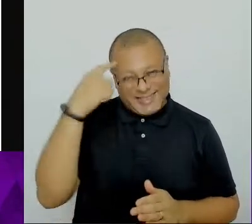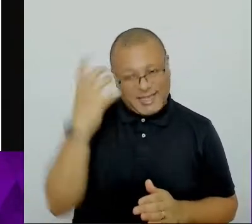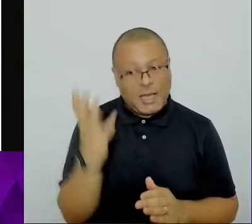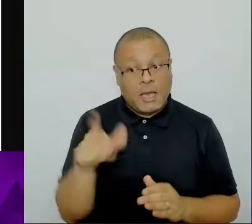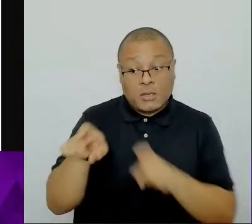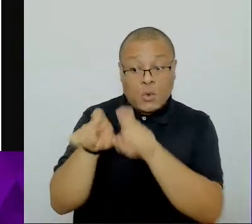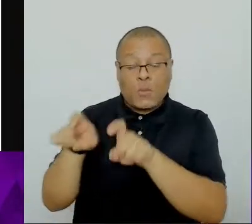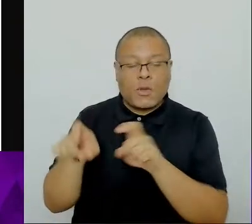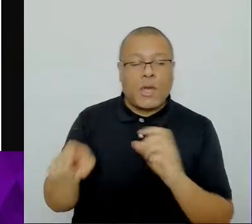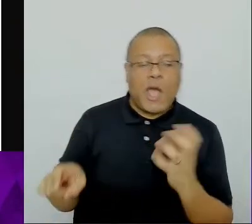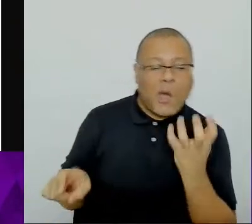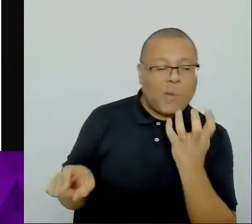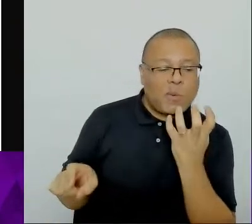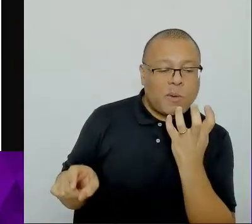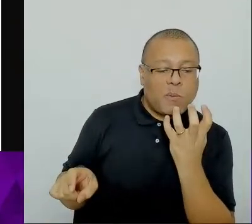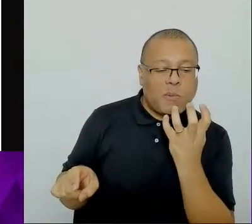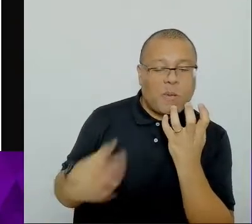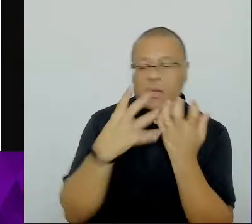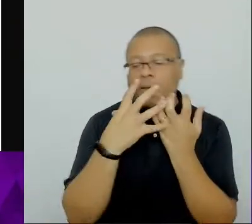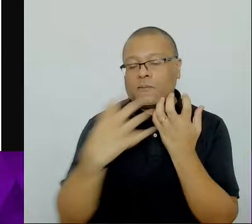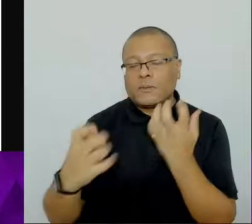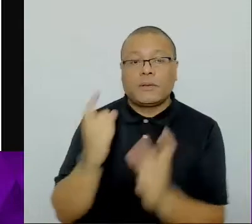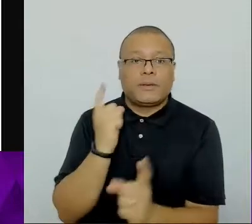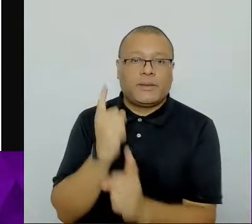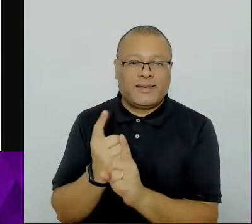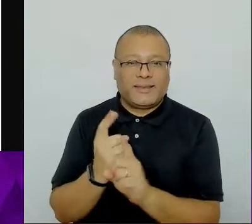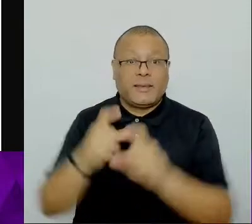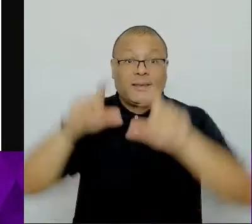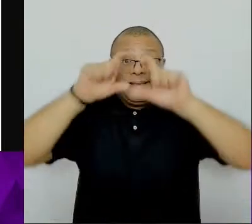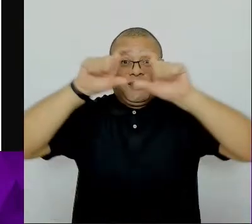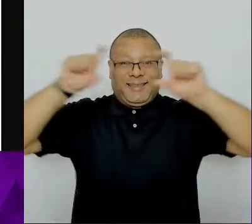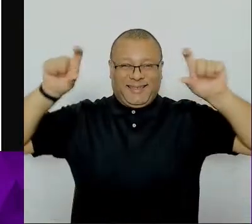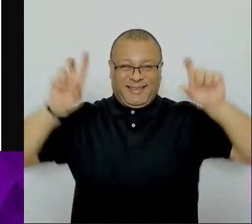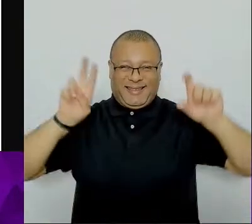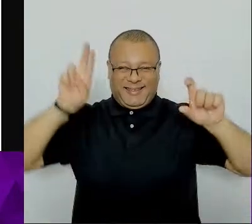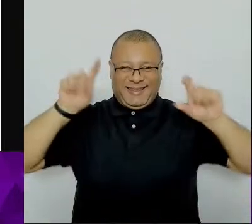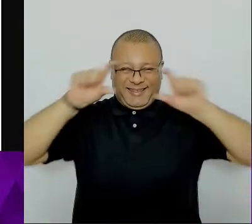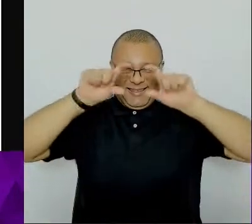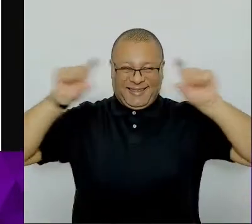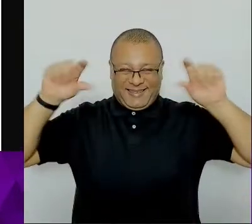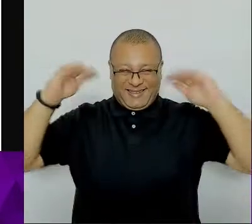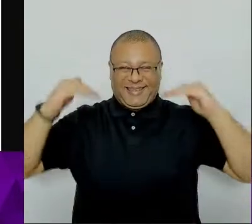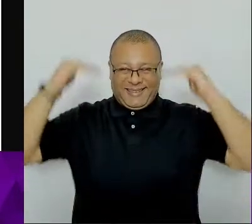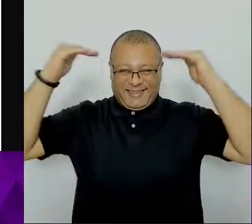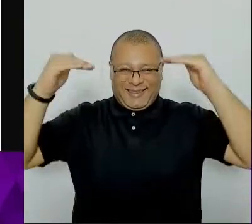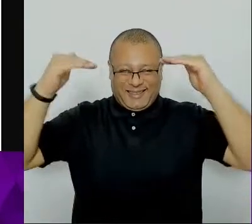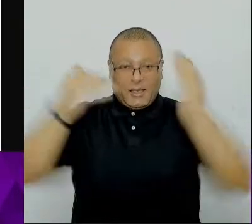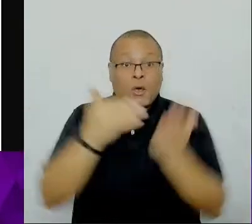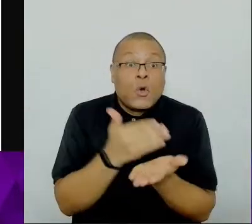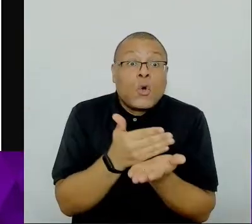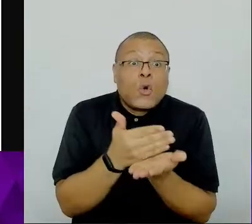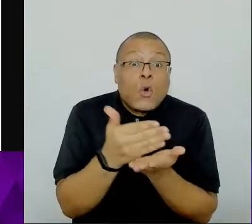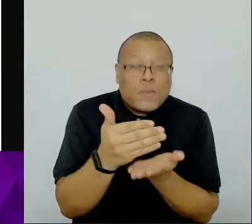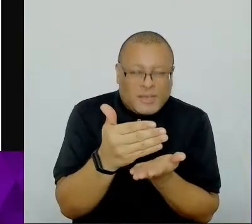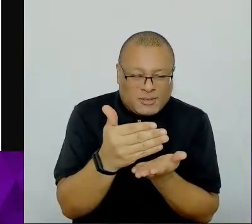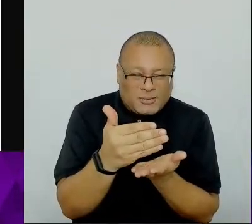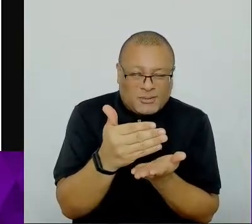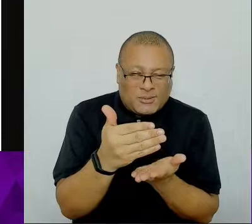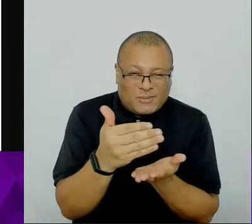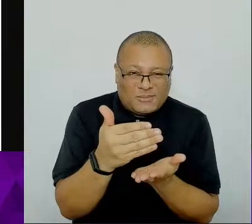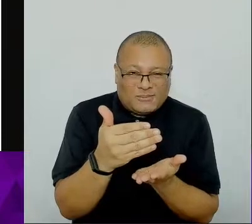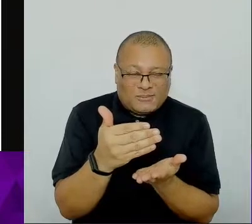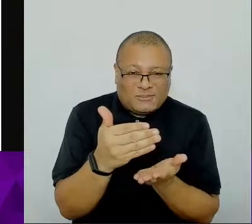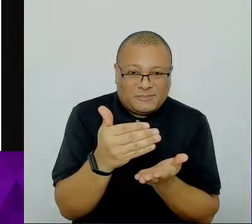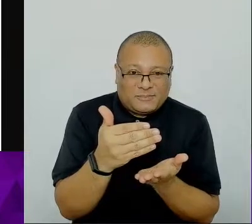Então, na parte superior do slide, é onde a gente tem a parte, o início de uma aplicação, né,